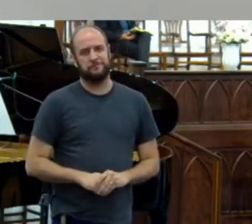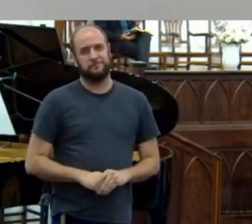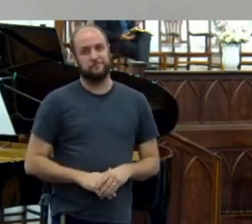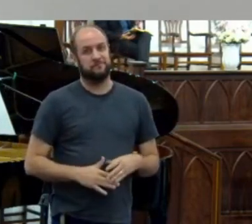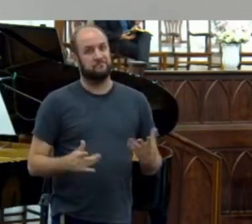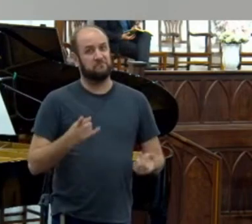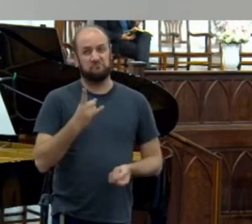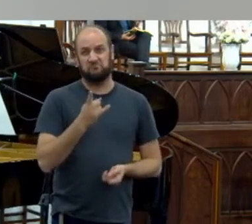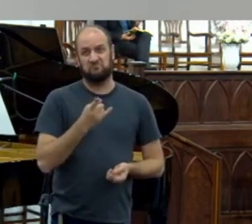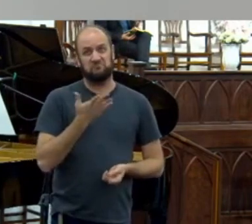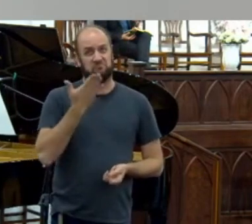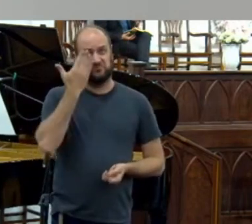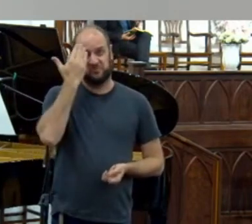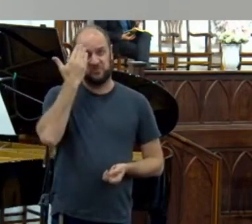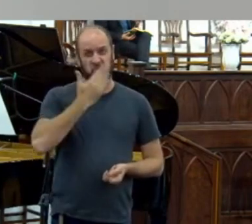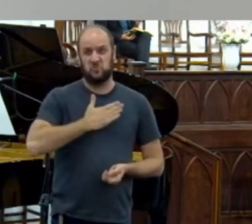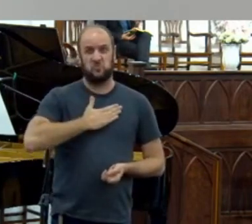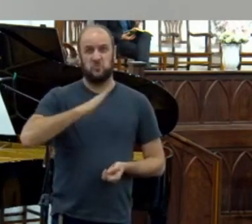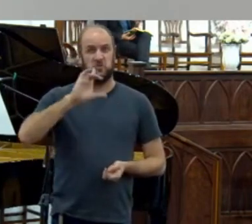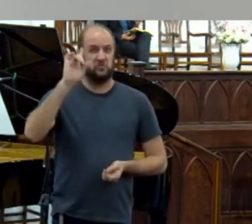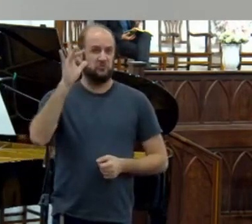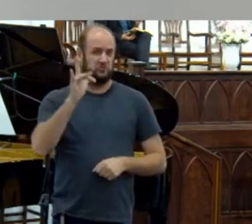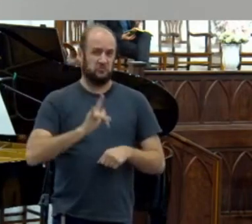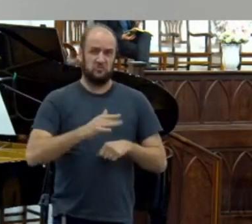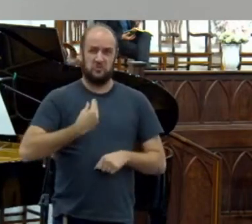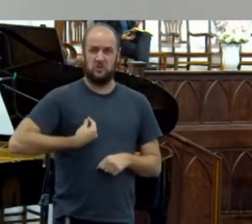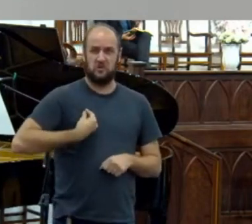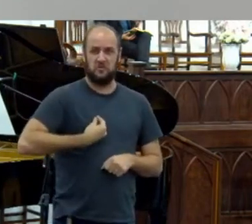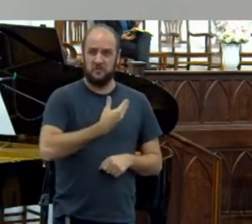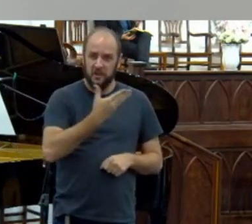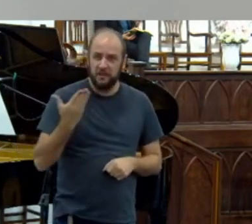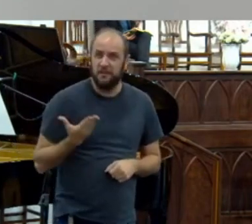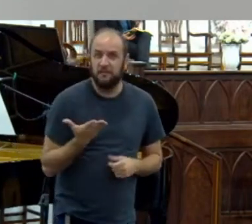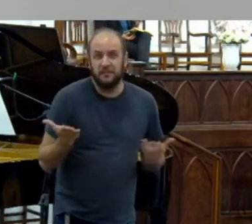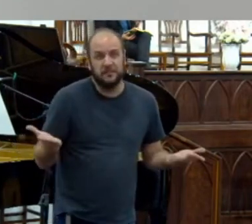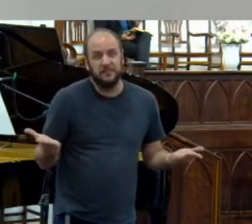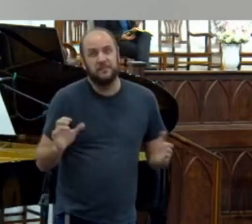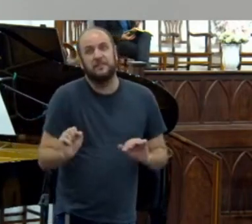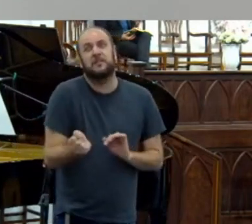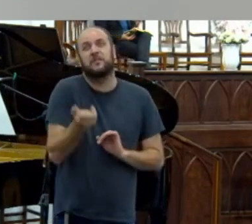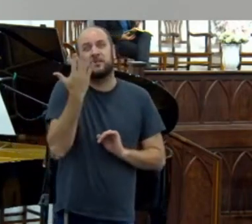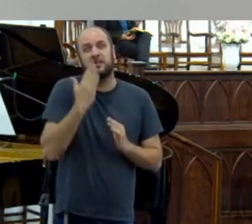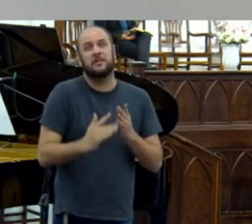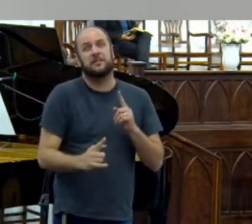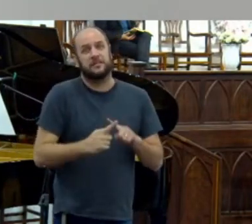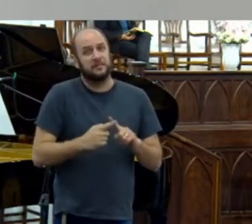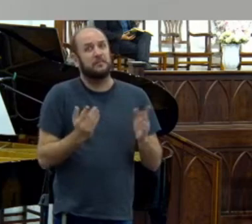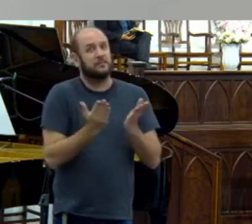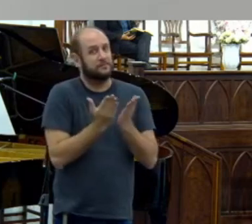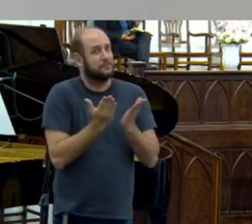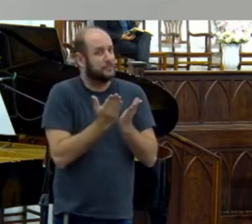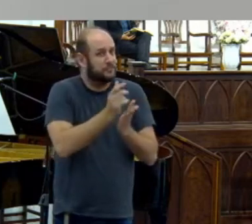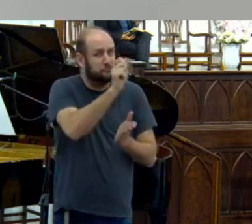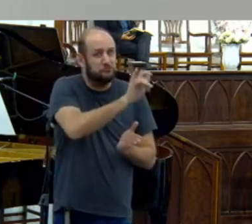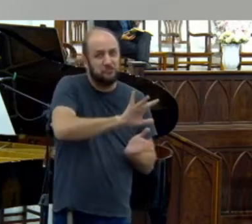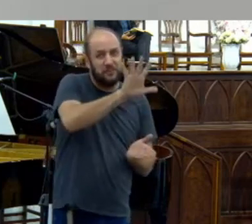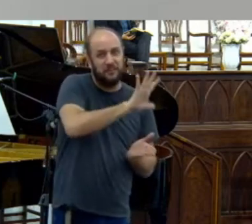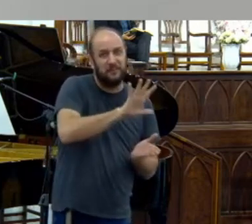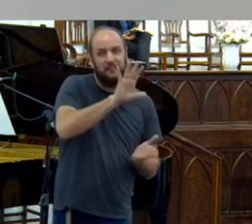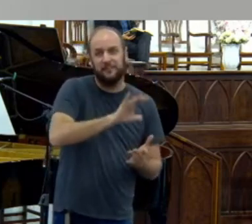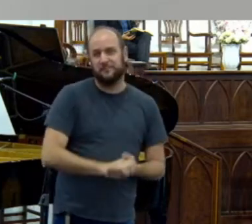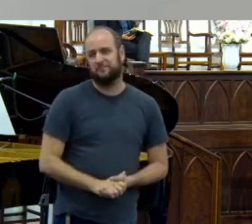Vocês não gostam da interferência de Deus na vida de vocês. Isto é o que acontece na igreja evangélica quase que geral.